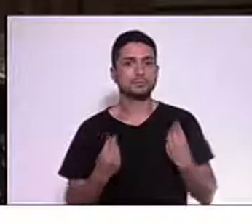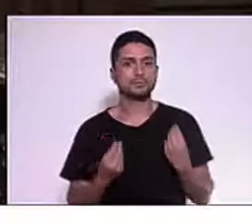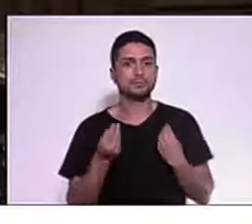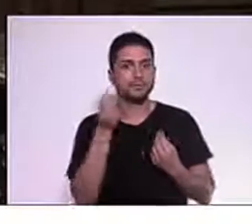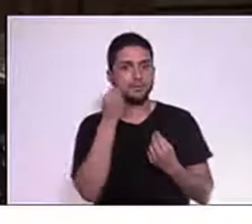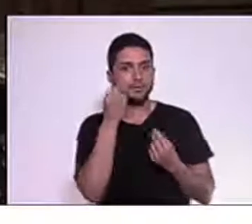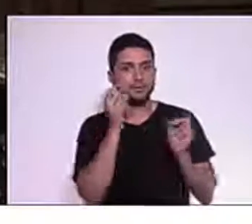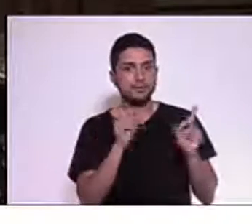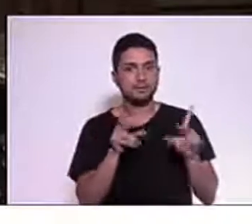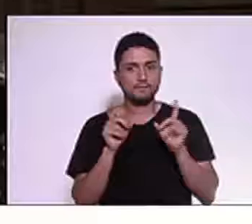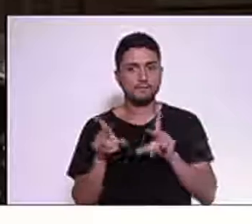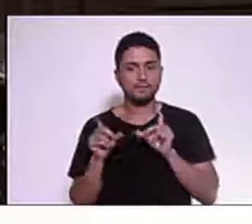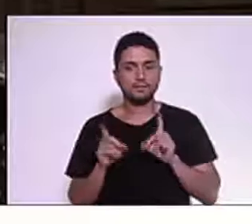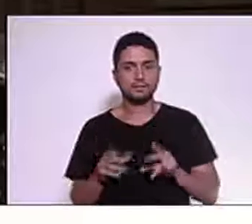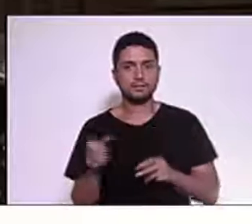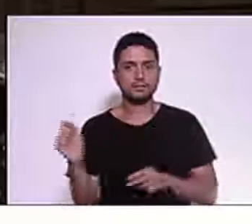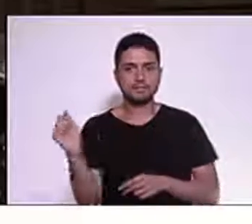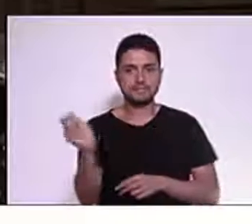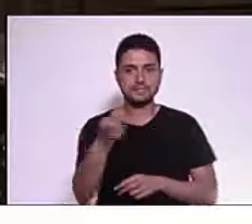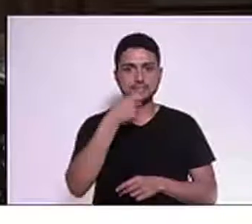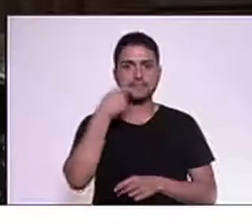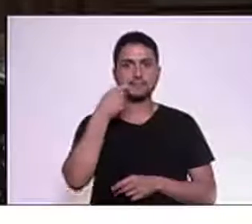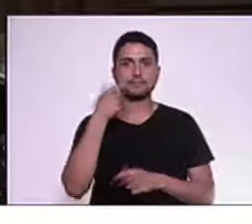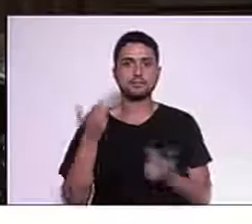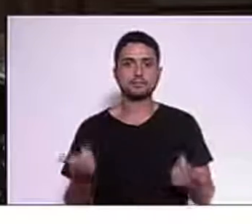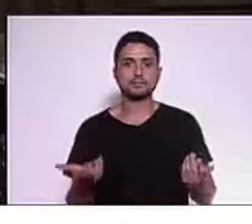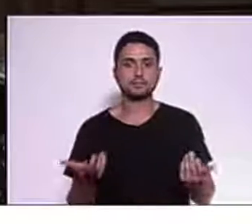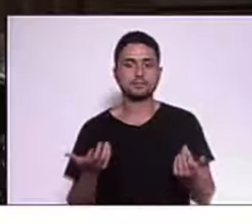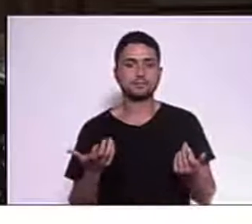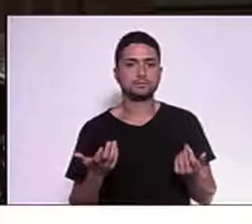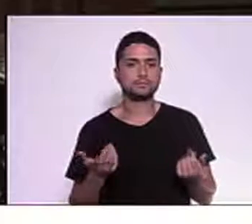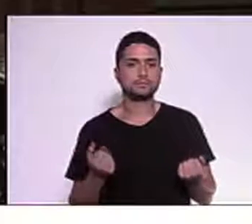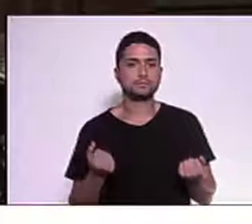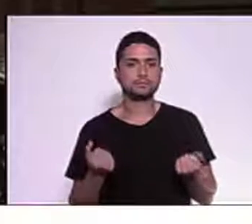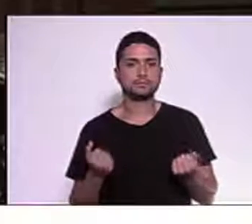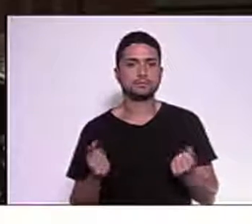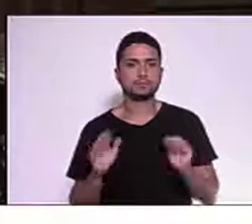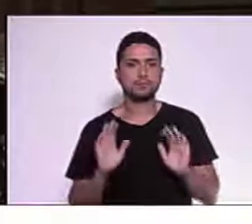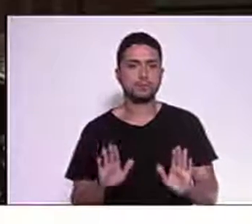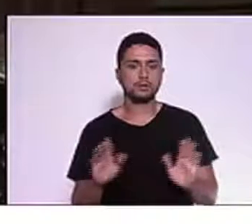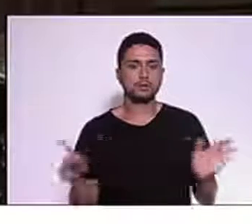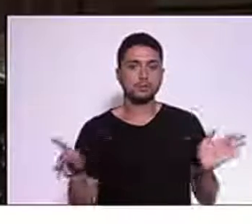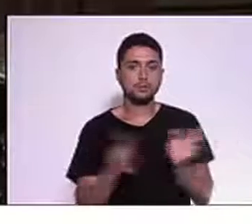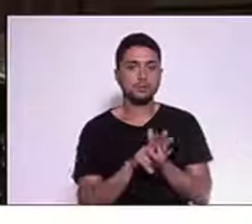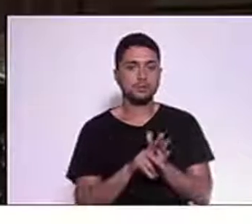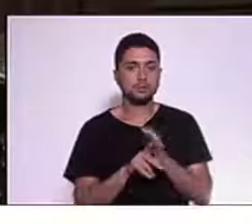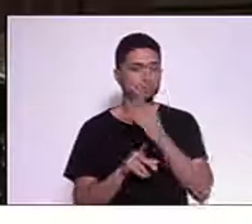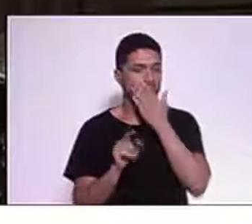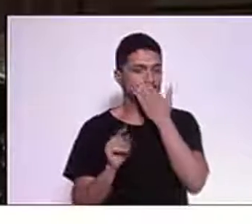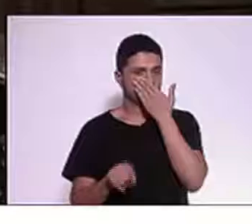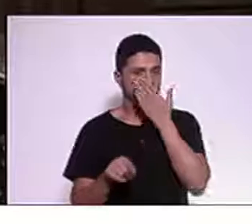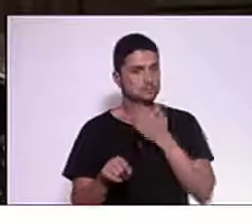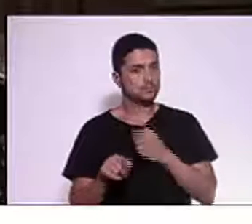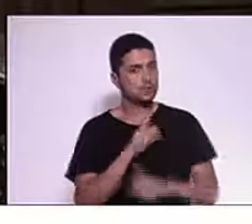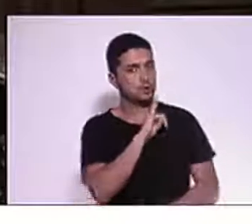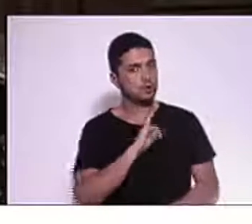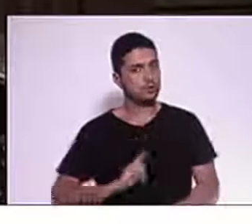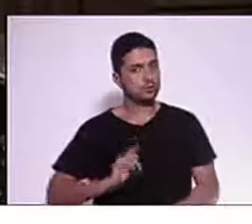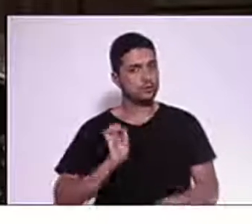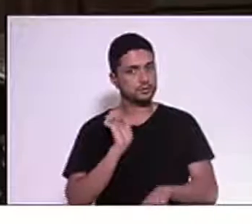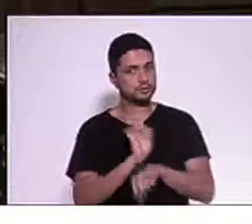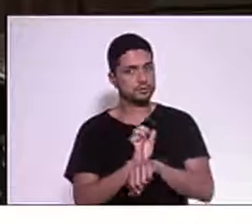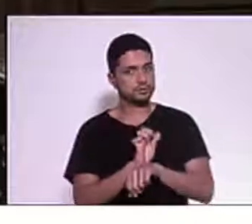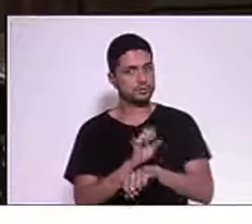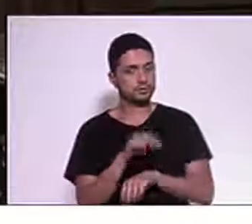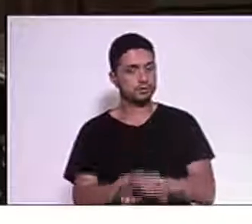ali vendendo bebida alcoólica, sim, mas era da atribuição do governo do